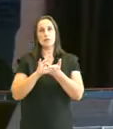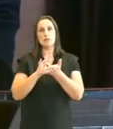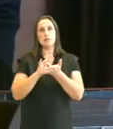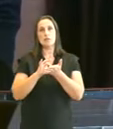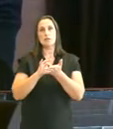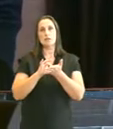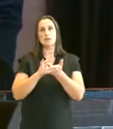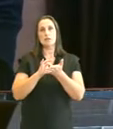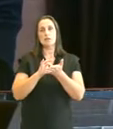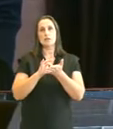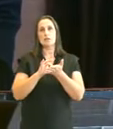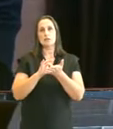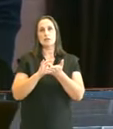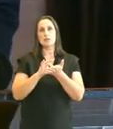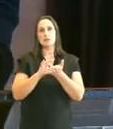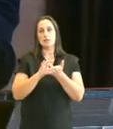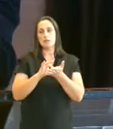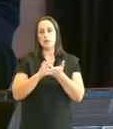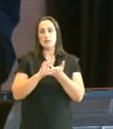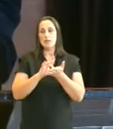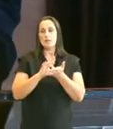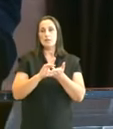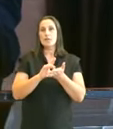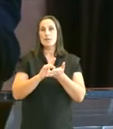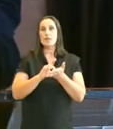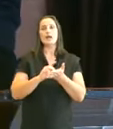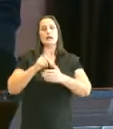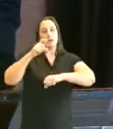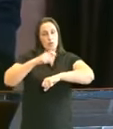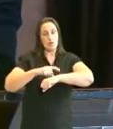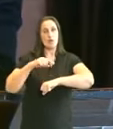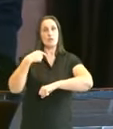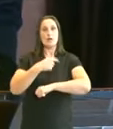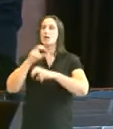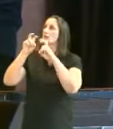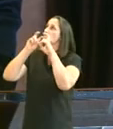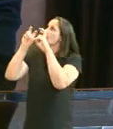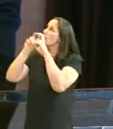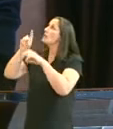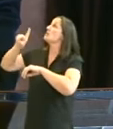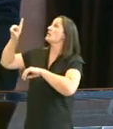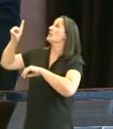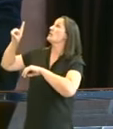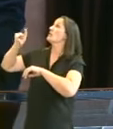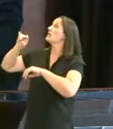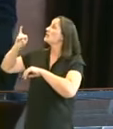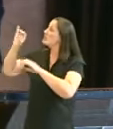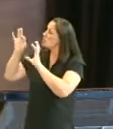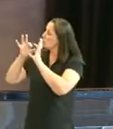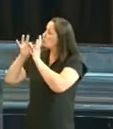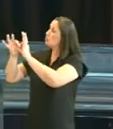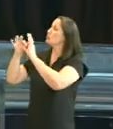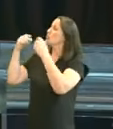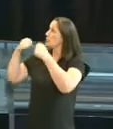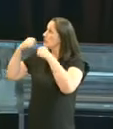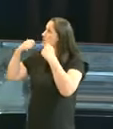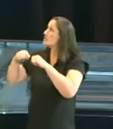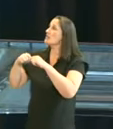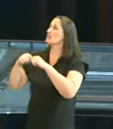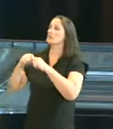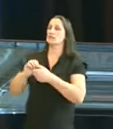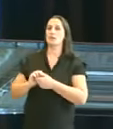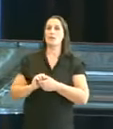Está na hora da gente dizer: Senhor, sem o Senhor não dá e não funciona na nossa vida. Mas quando a gente bate na porta